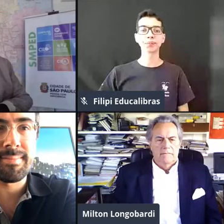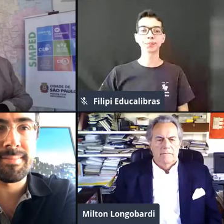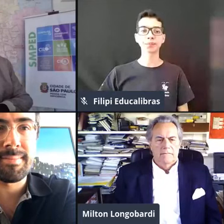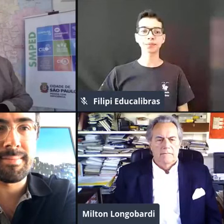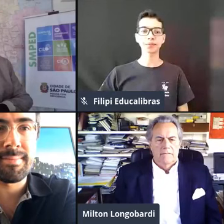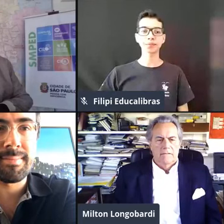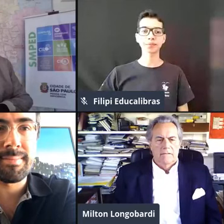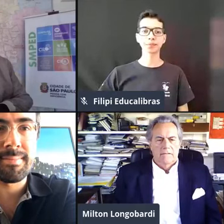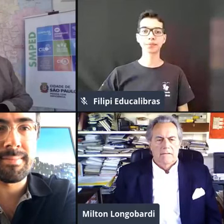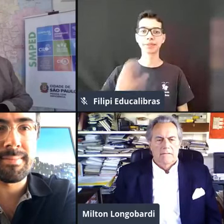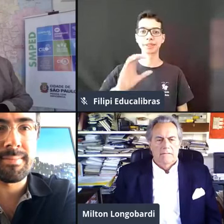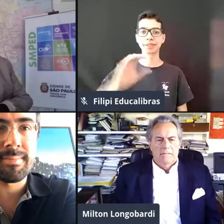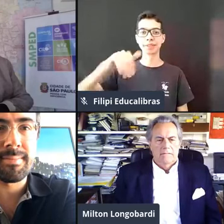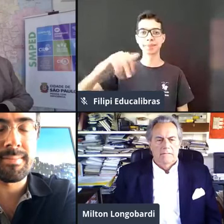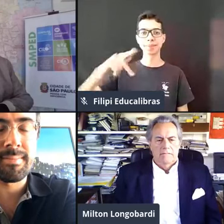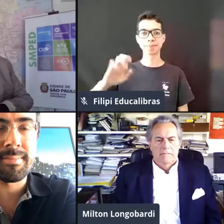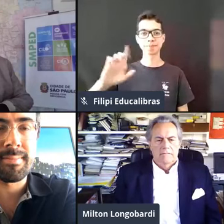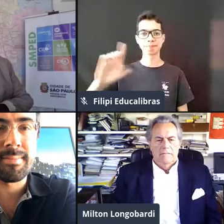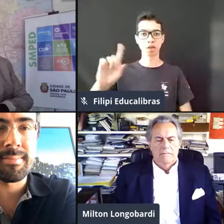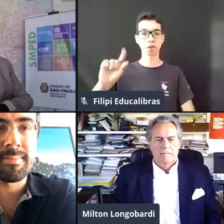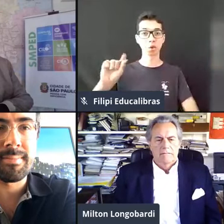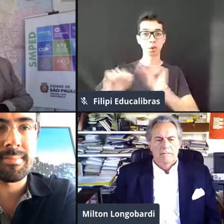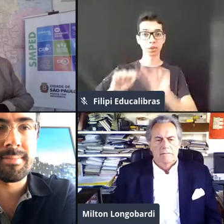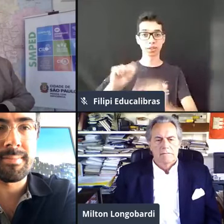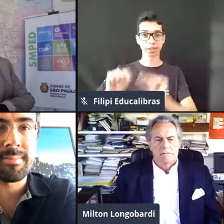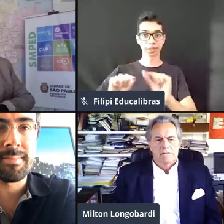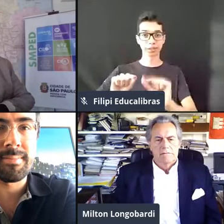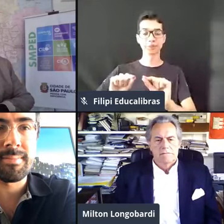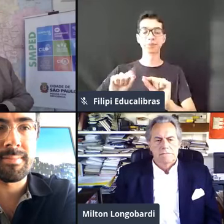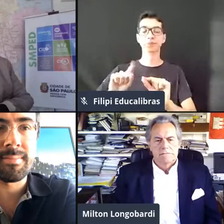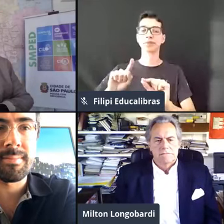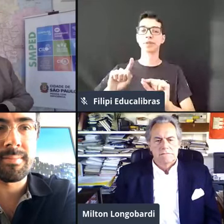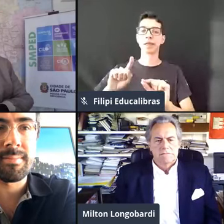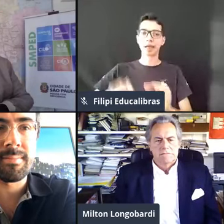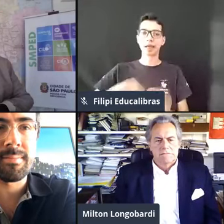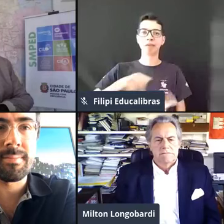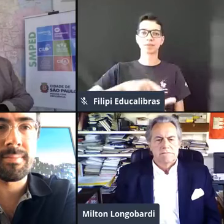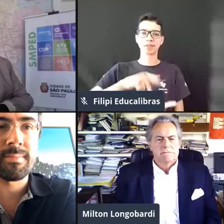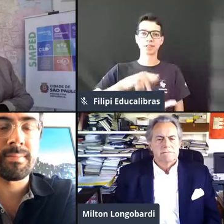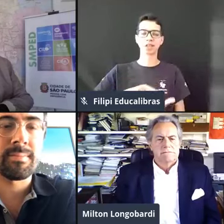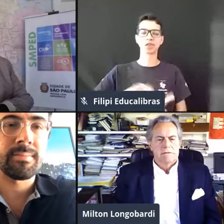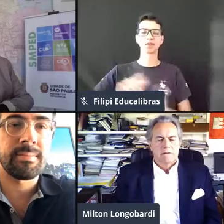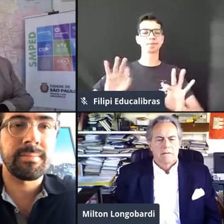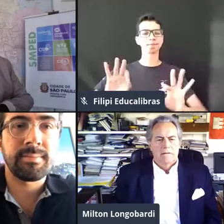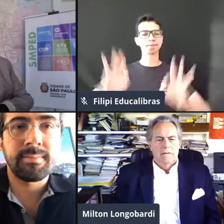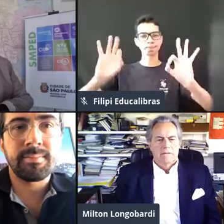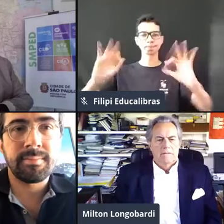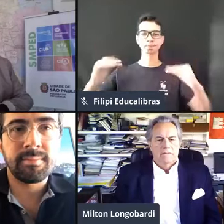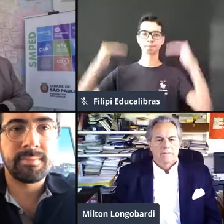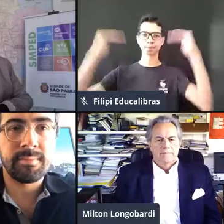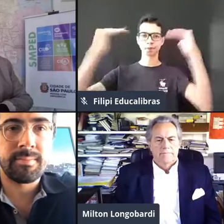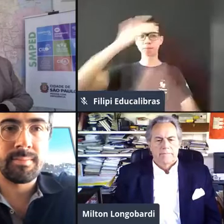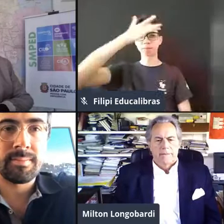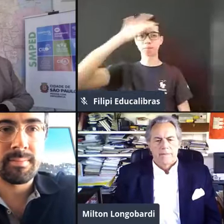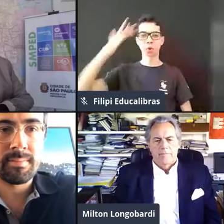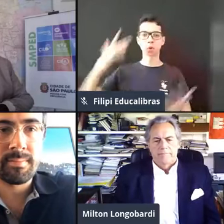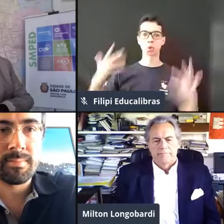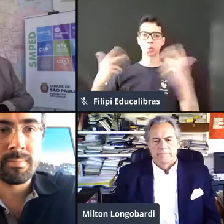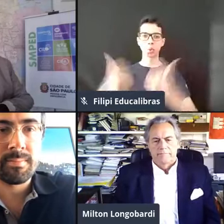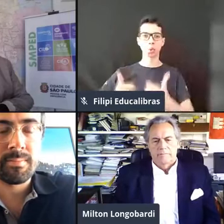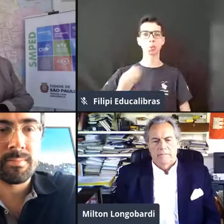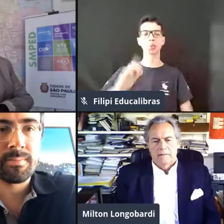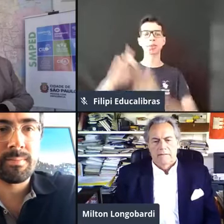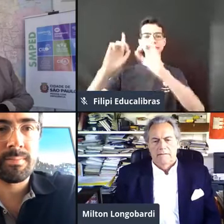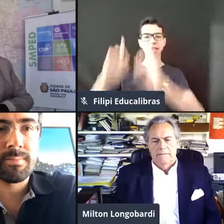atrás foi um marco tremendo no movimento político das pessoas com deficiência no Brasil. Né? Foi a